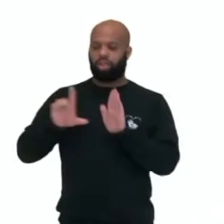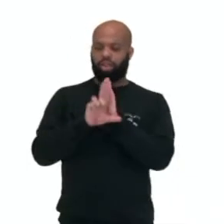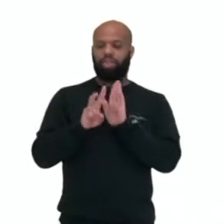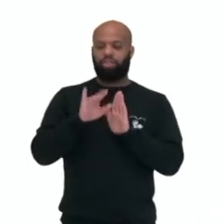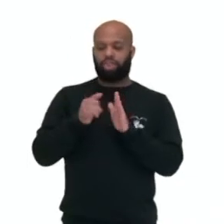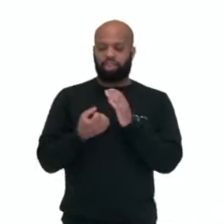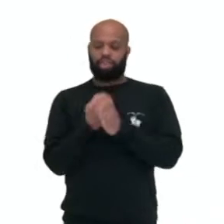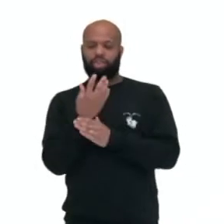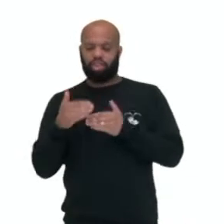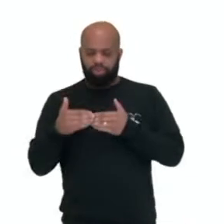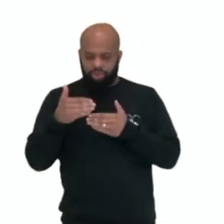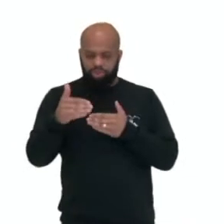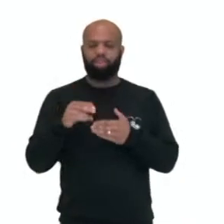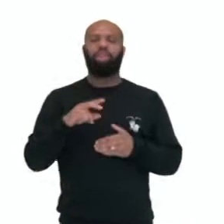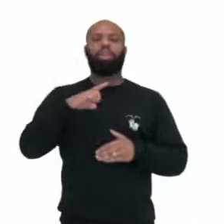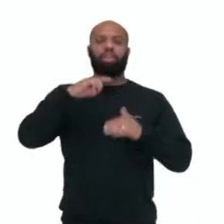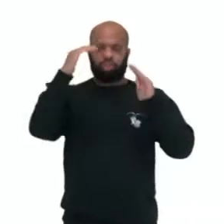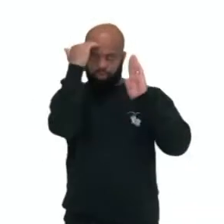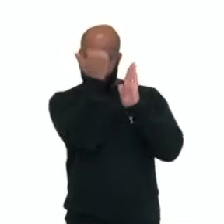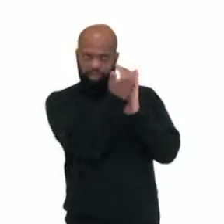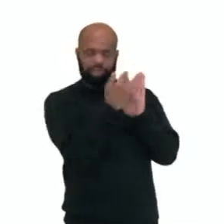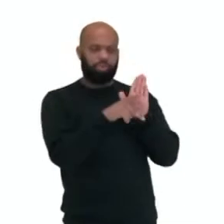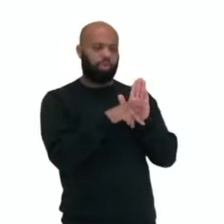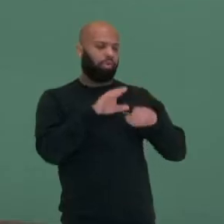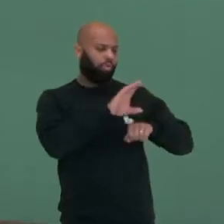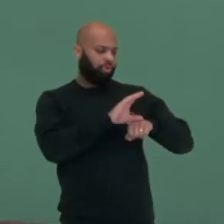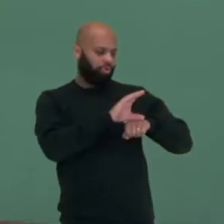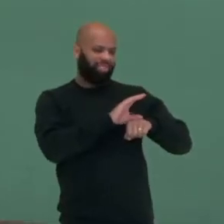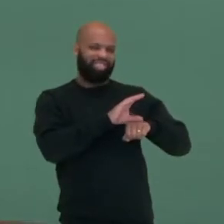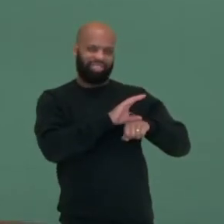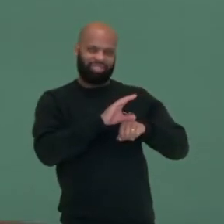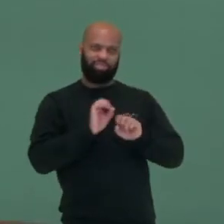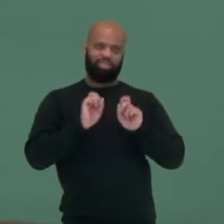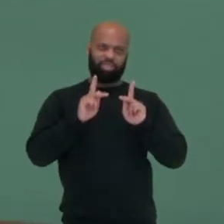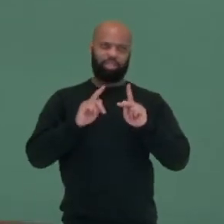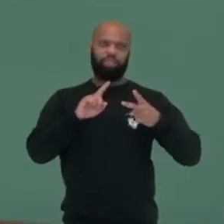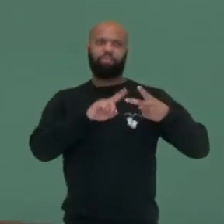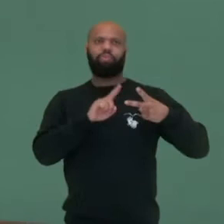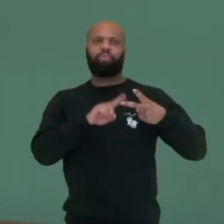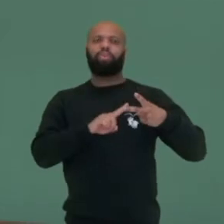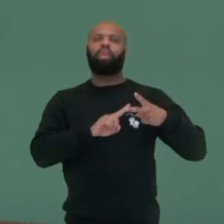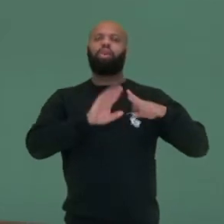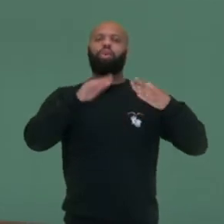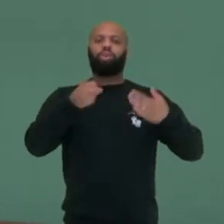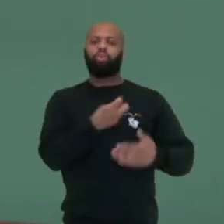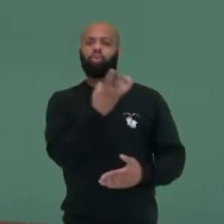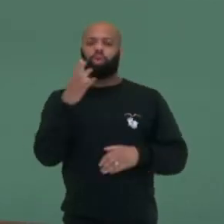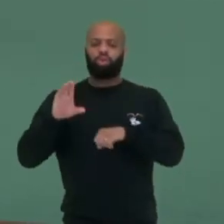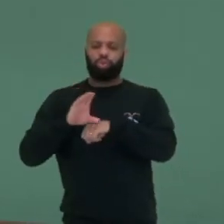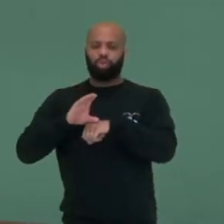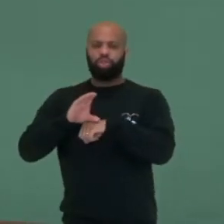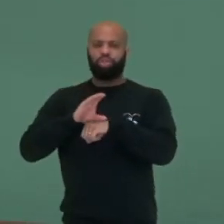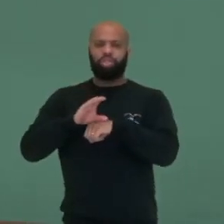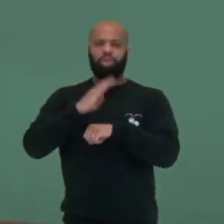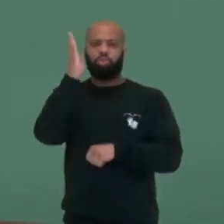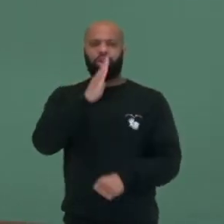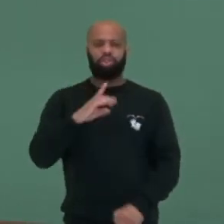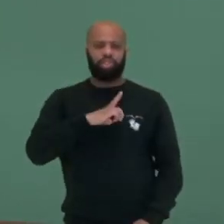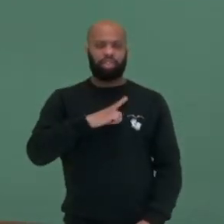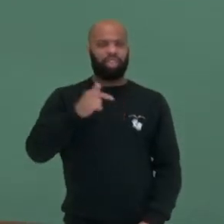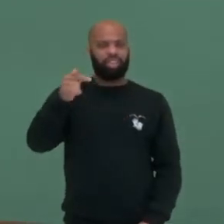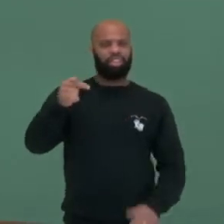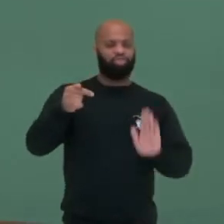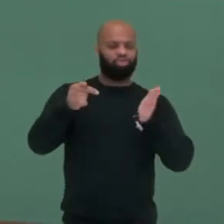criadas a partir daí têm que obedecer à Constituição. Segunda questão, quantas constituições o Brasil teve?